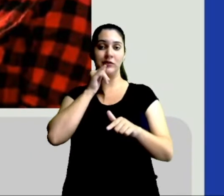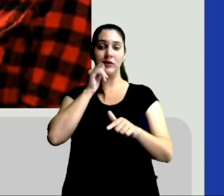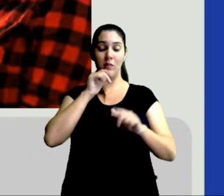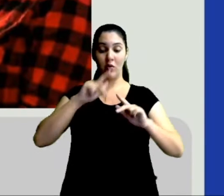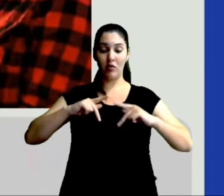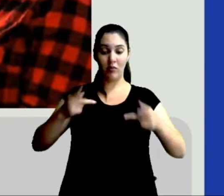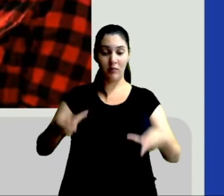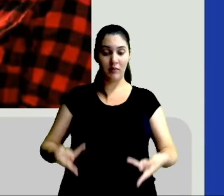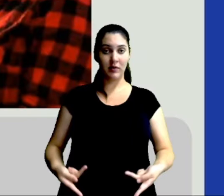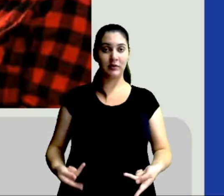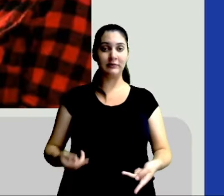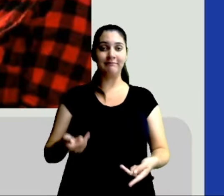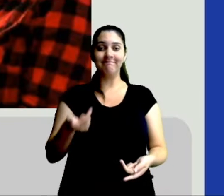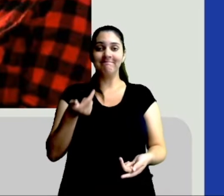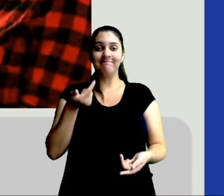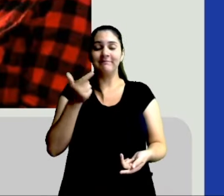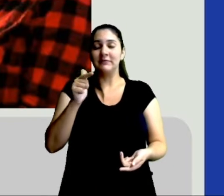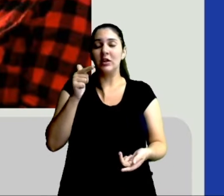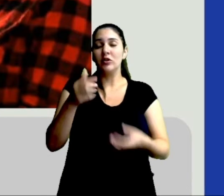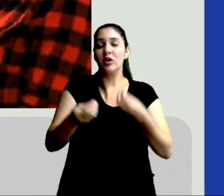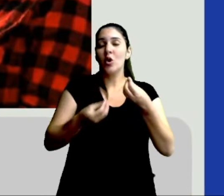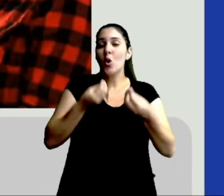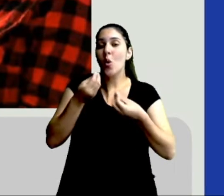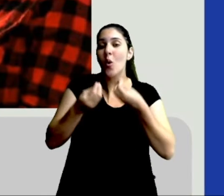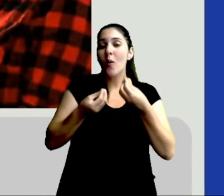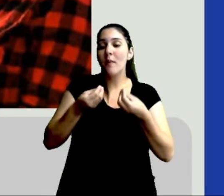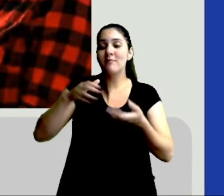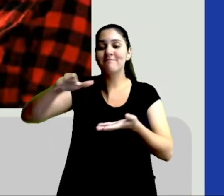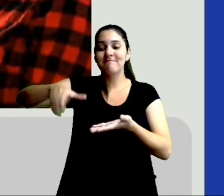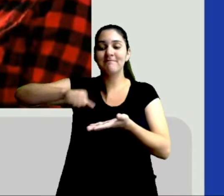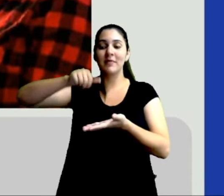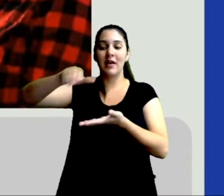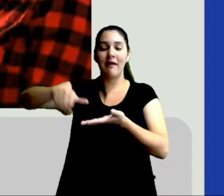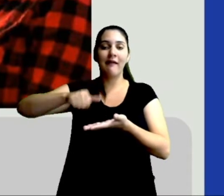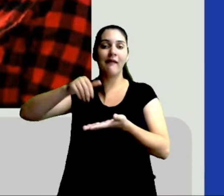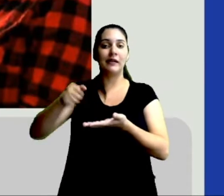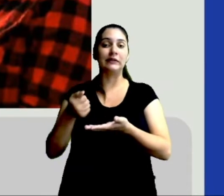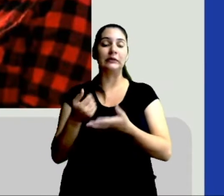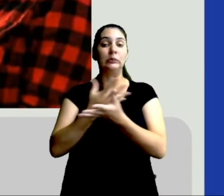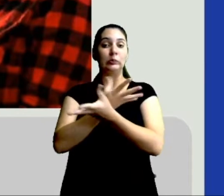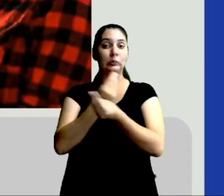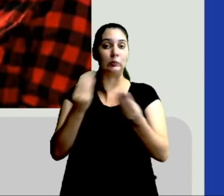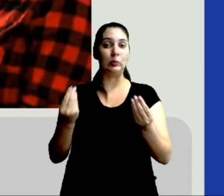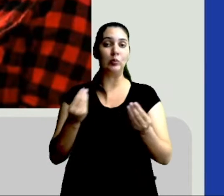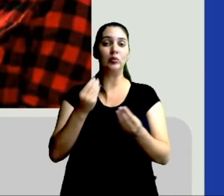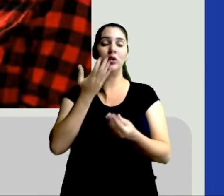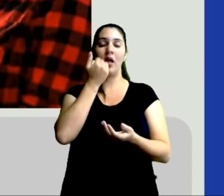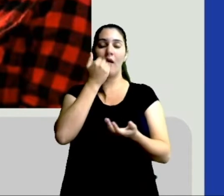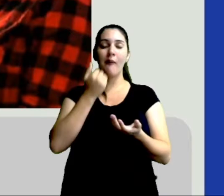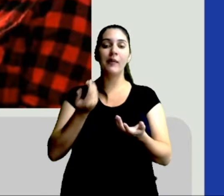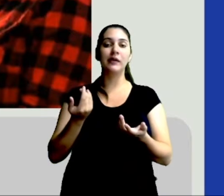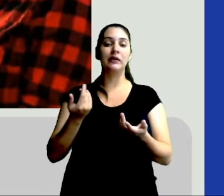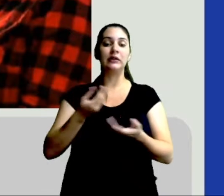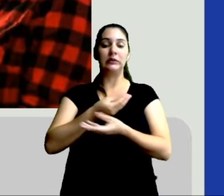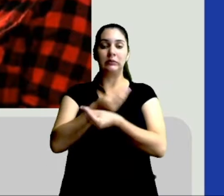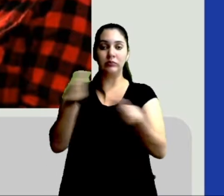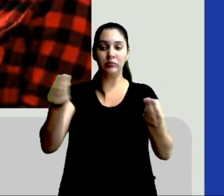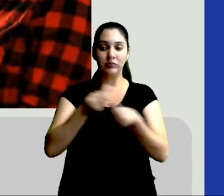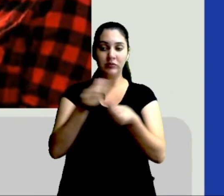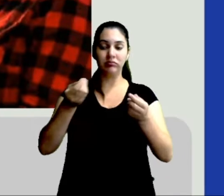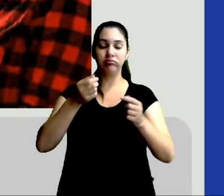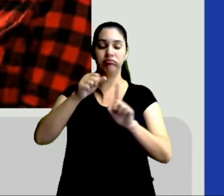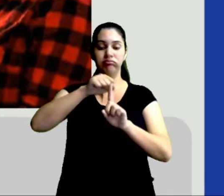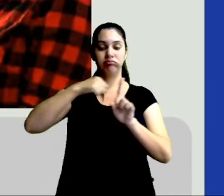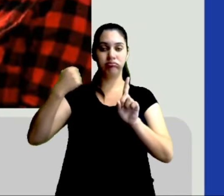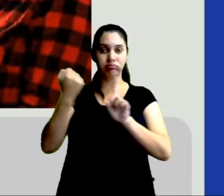humanos, as pessoas não teriam a capacidade de colher tanto alimento que é necessário para alimentar essa grande